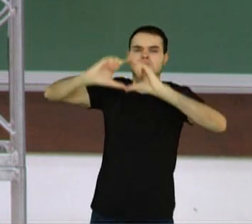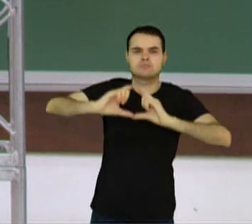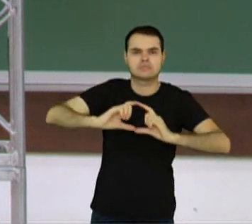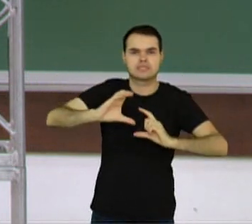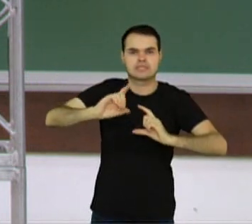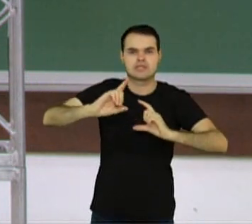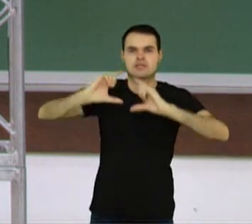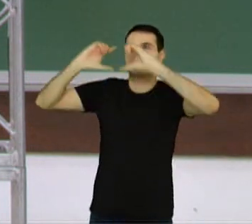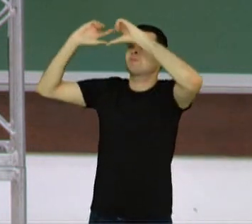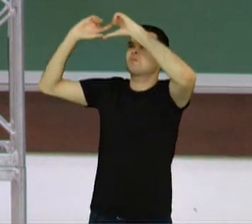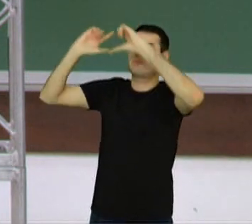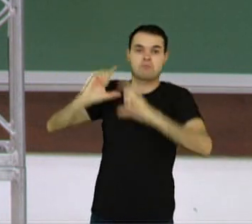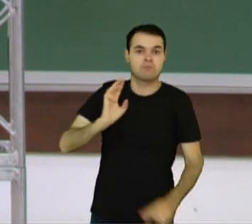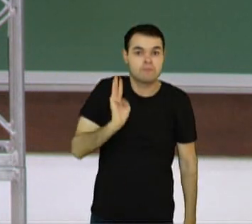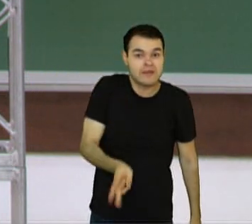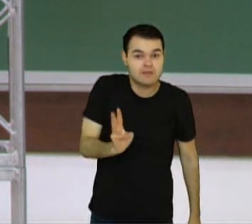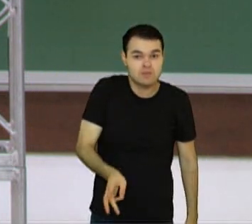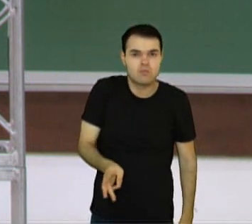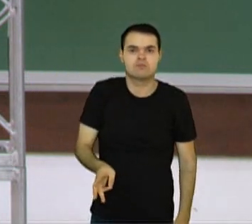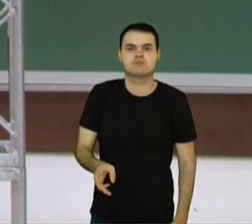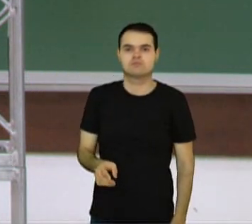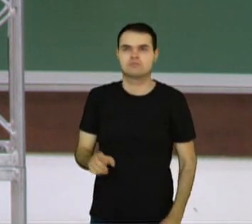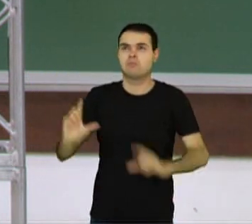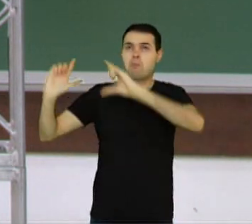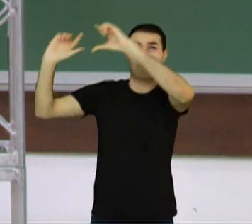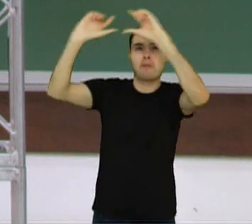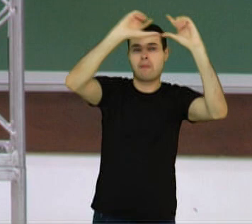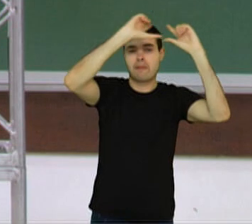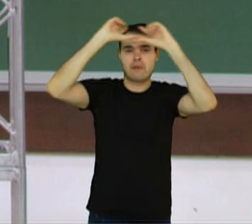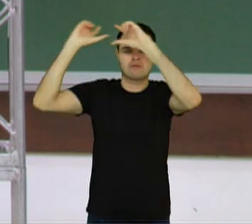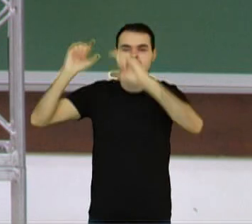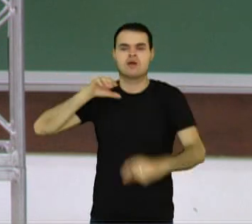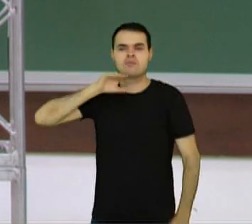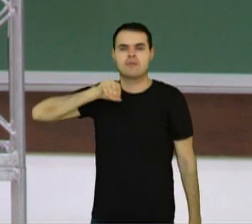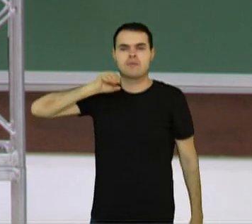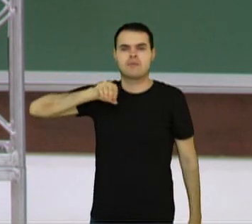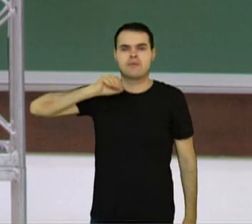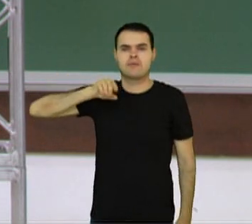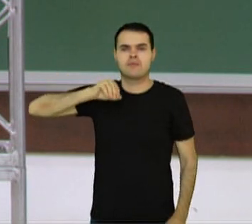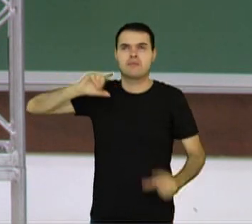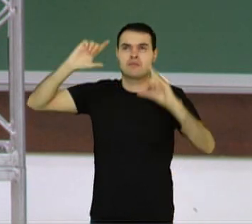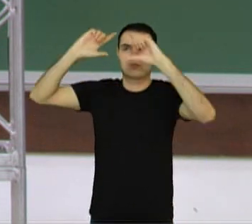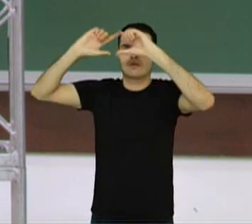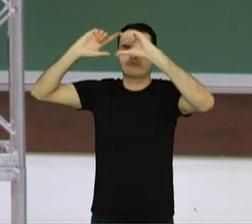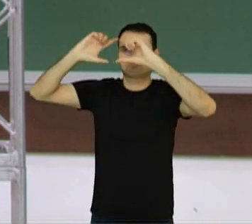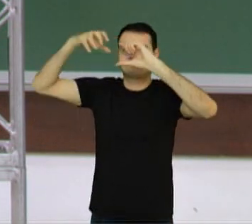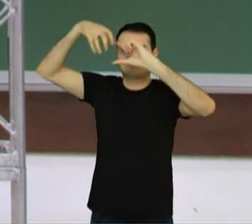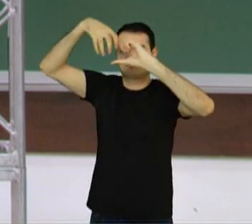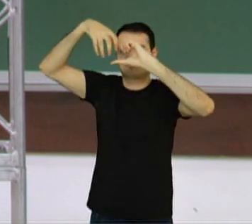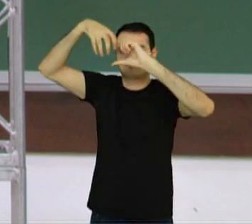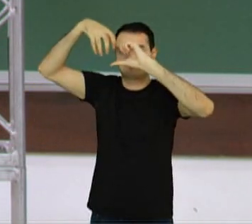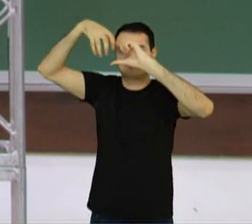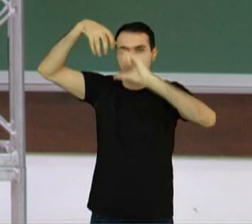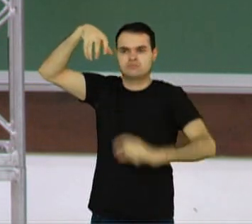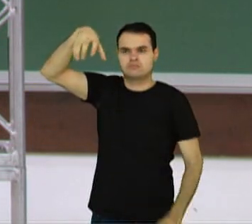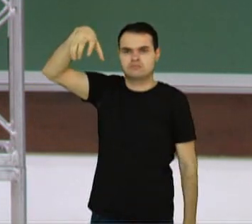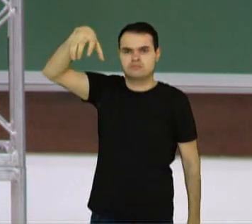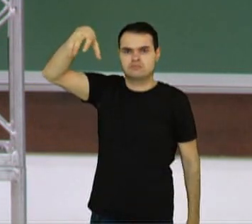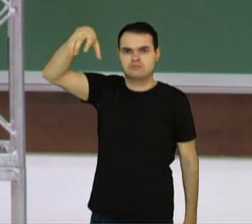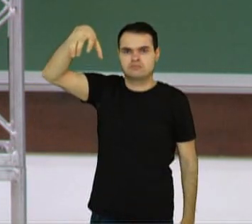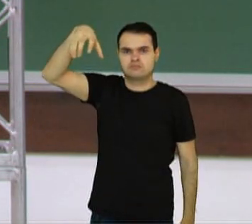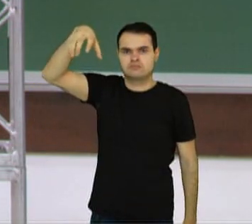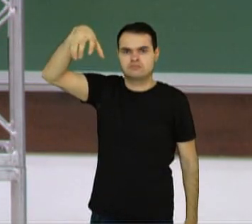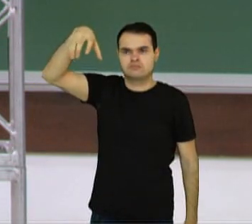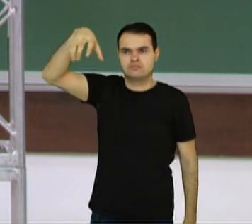para quê? Conforme você vai falando, você vai gerar uma certa oscilação sonora. Essa oscilação sonora, quando chega nesses